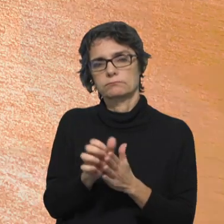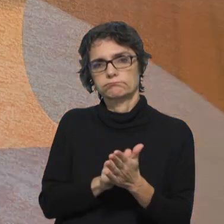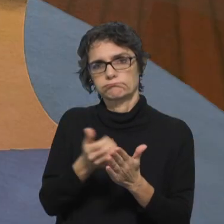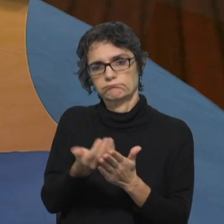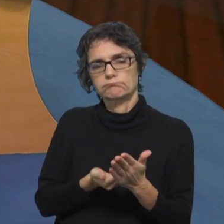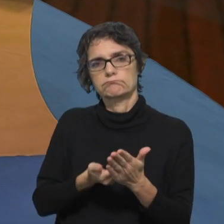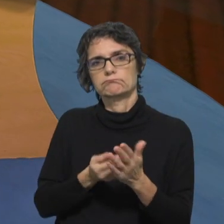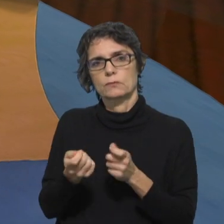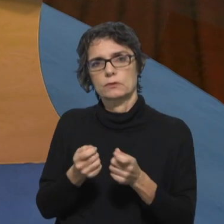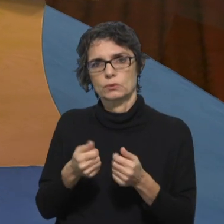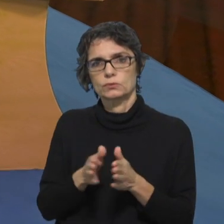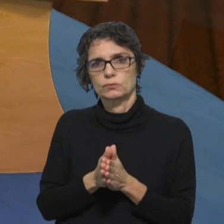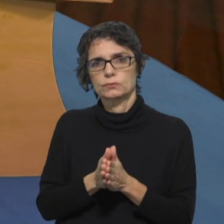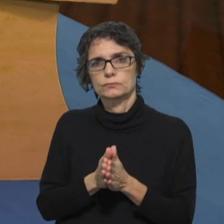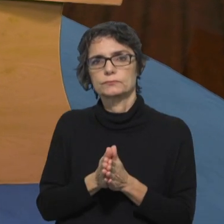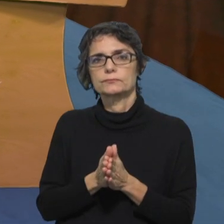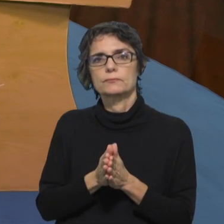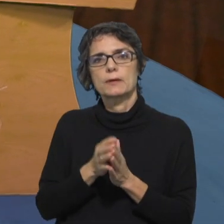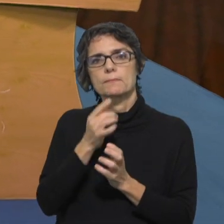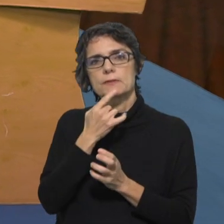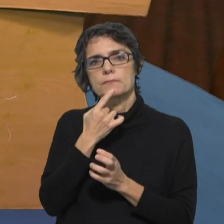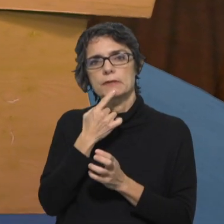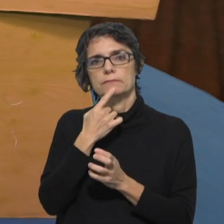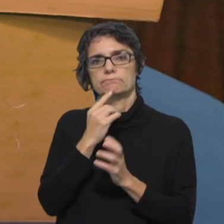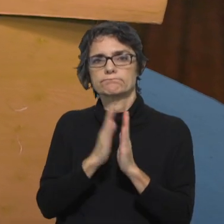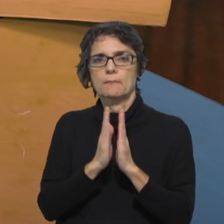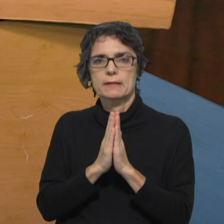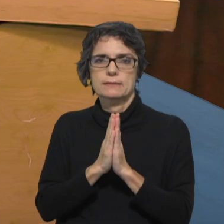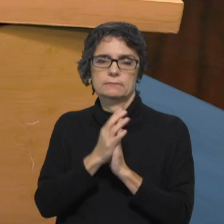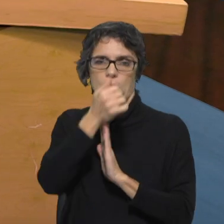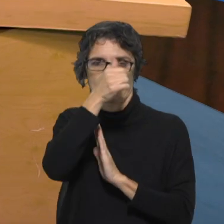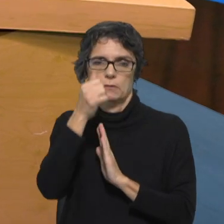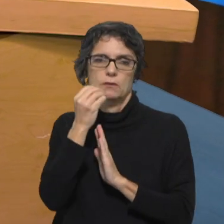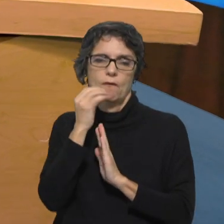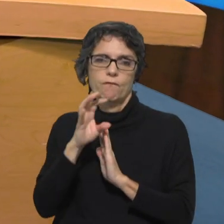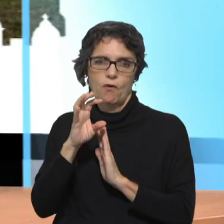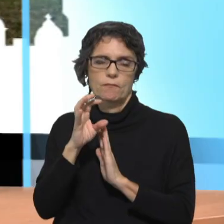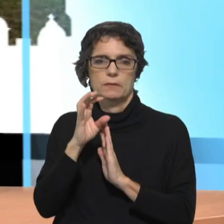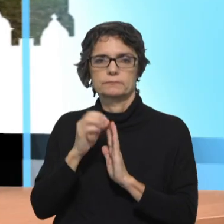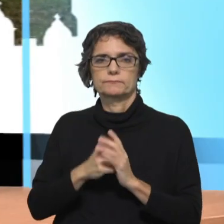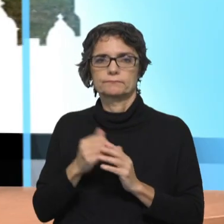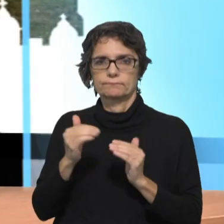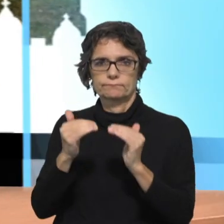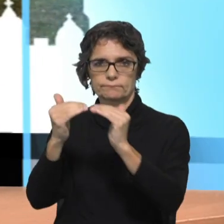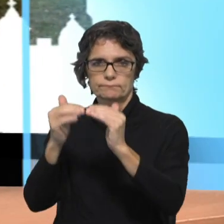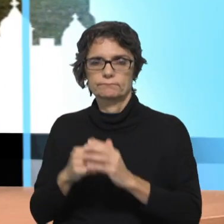nas celebrações, para seguir lendo a Sagrada Escritura. Exatamente. No âmbito da Igreja,